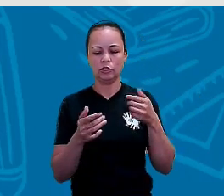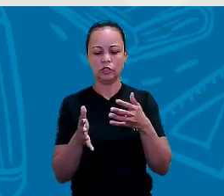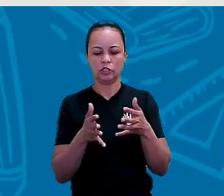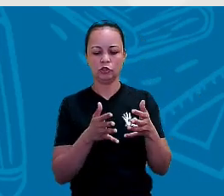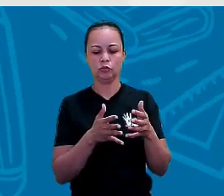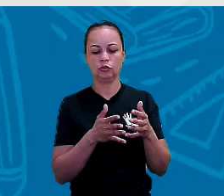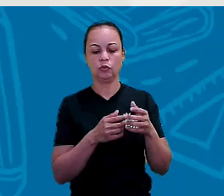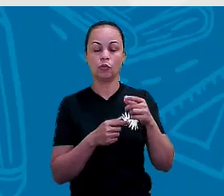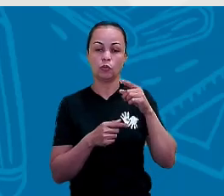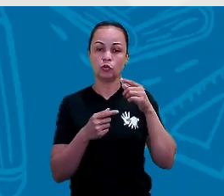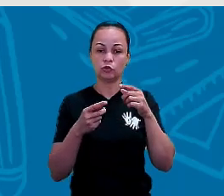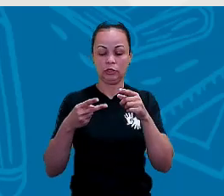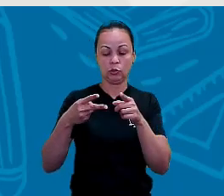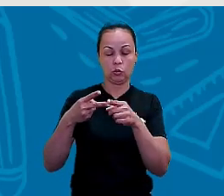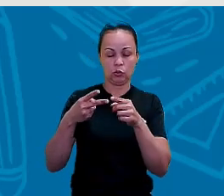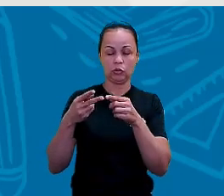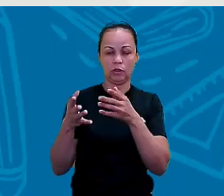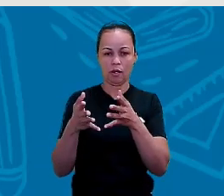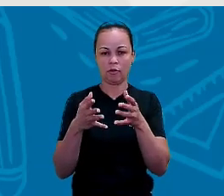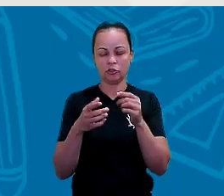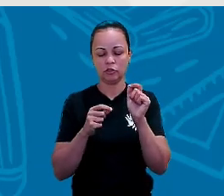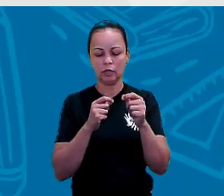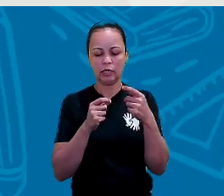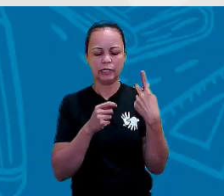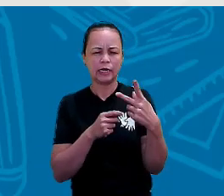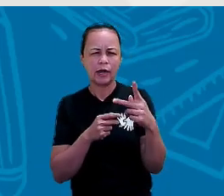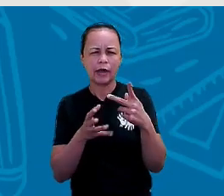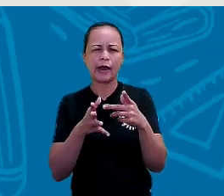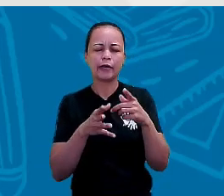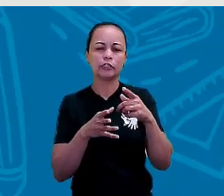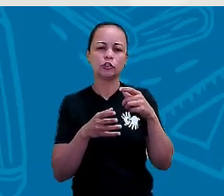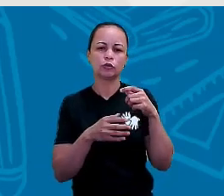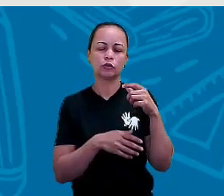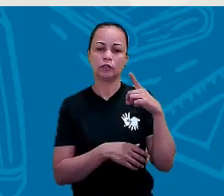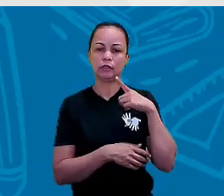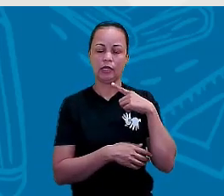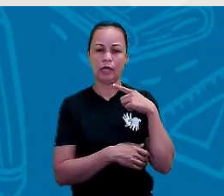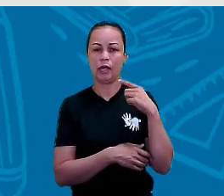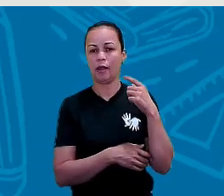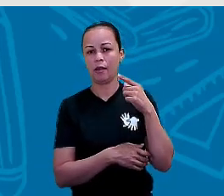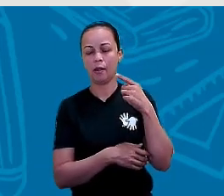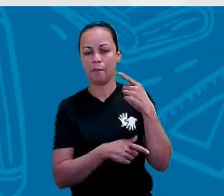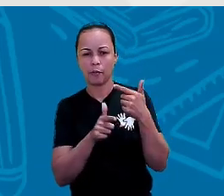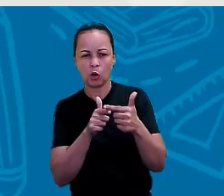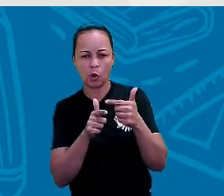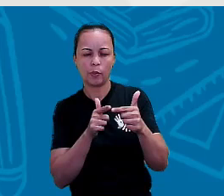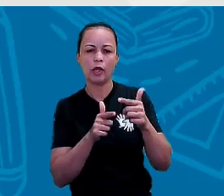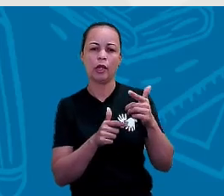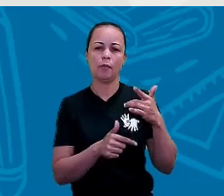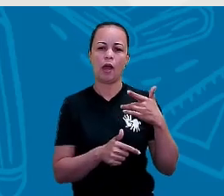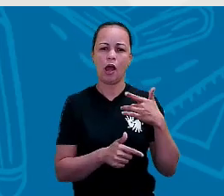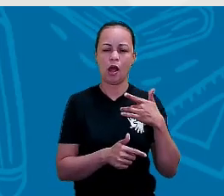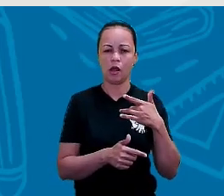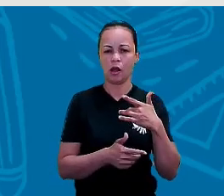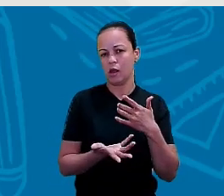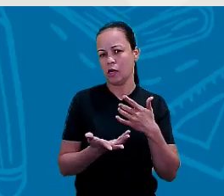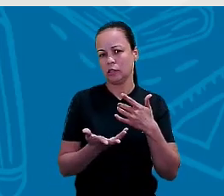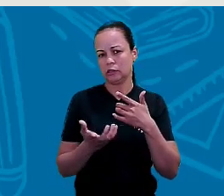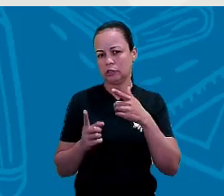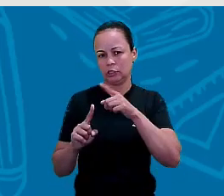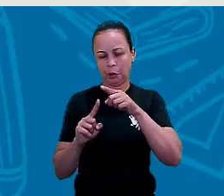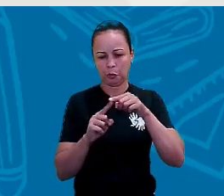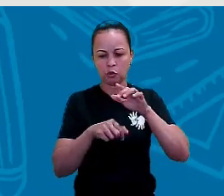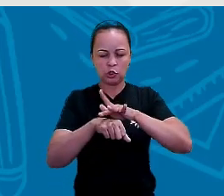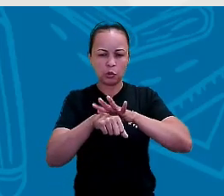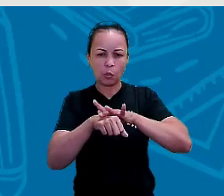prolongada, a gente está se expondo a riscos de contrair algum tipo de doença, como é exemplo que eu citei para vocês